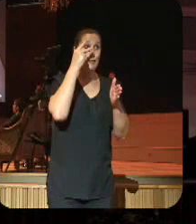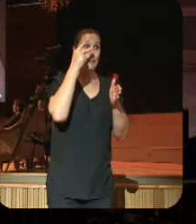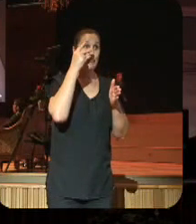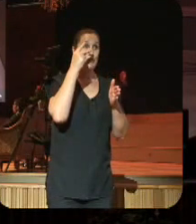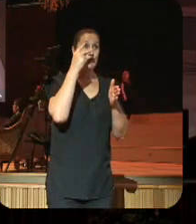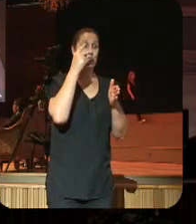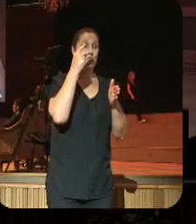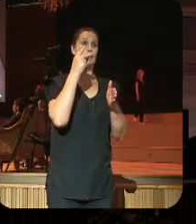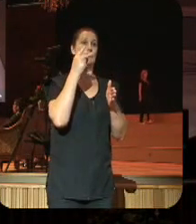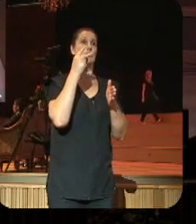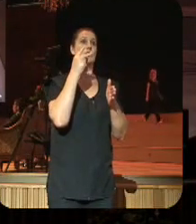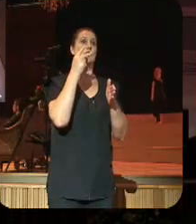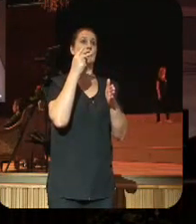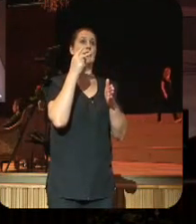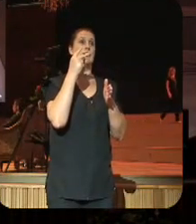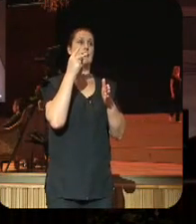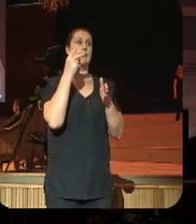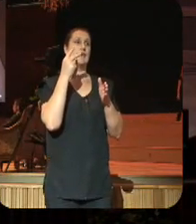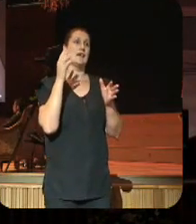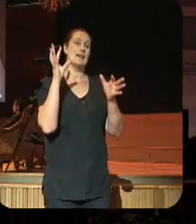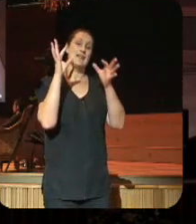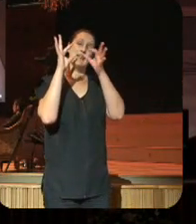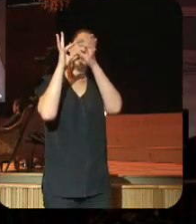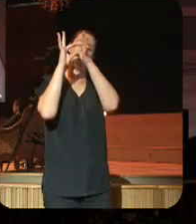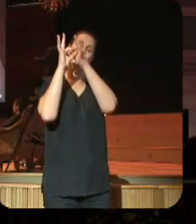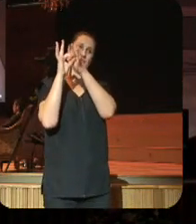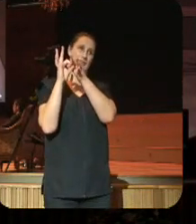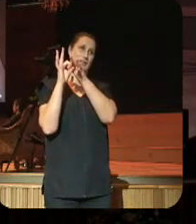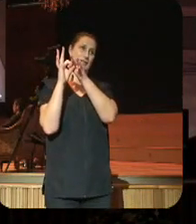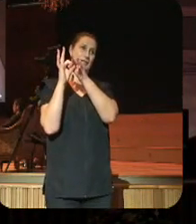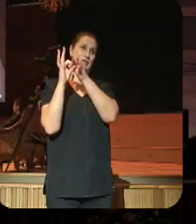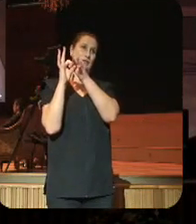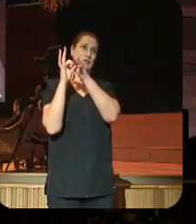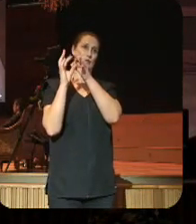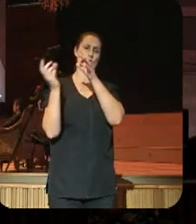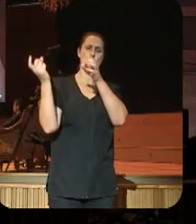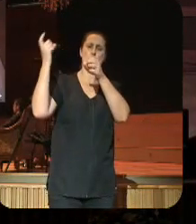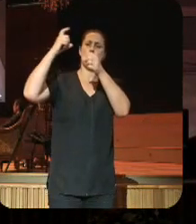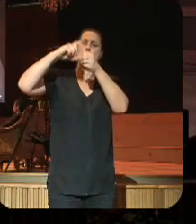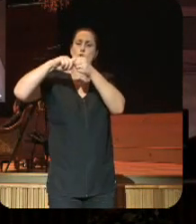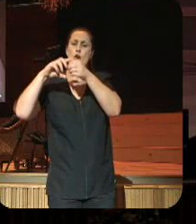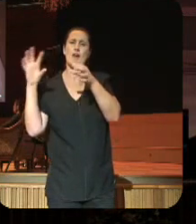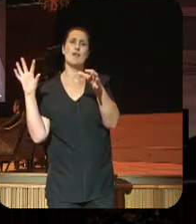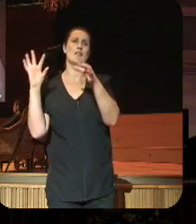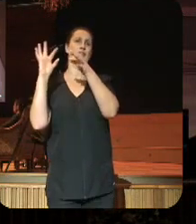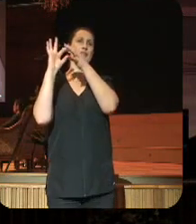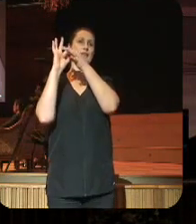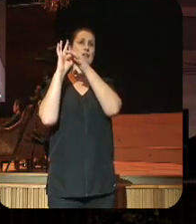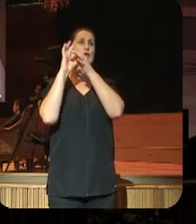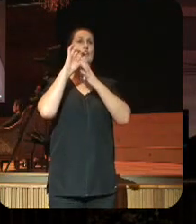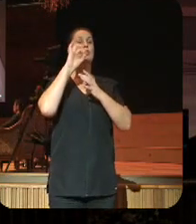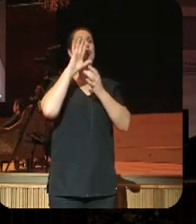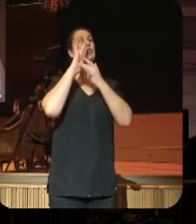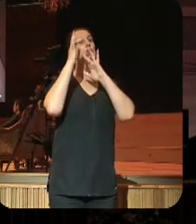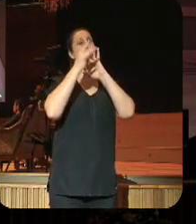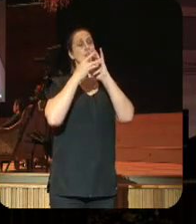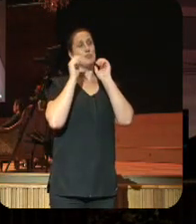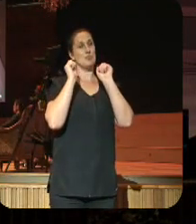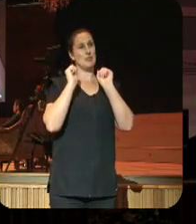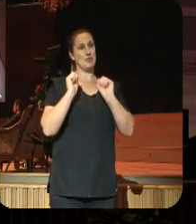a reconciliação com Deus, que só Jesus poderia ter trazido para